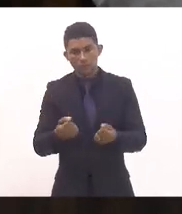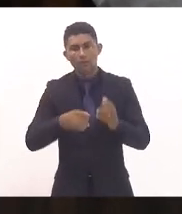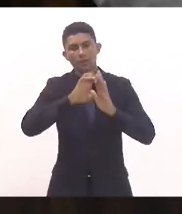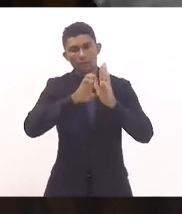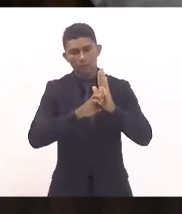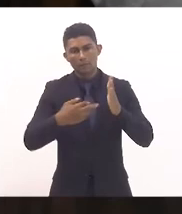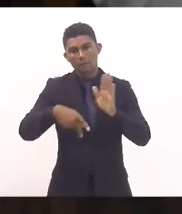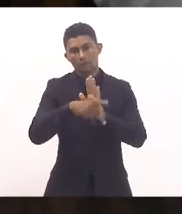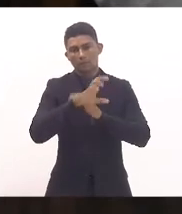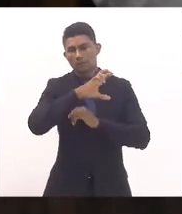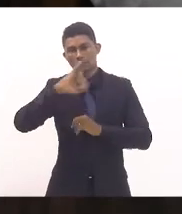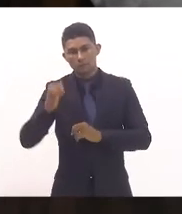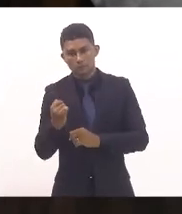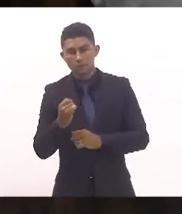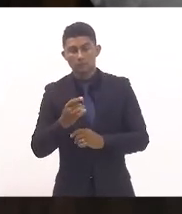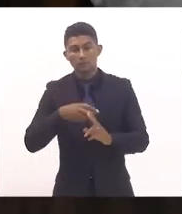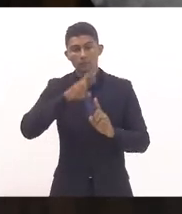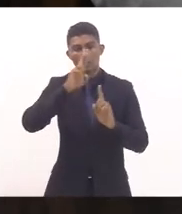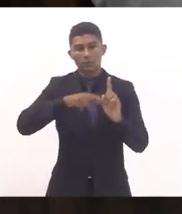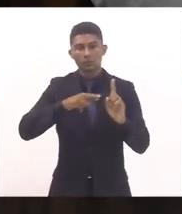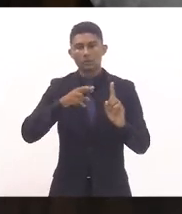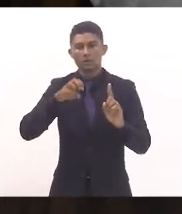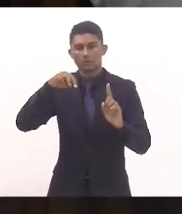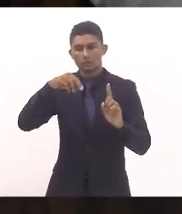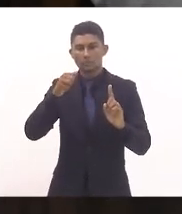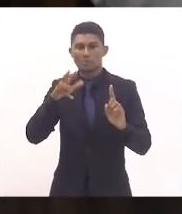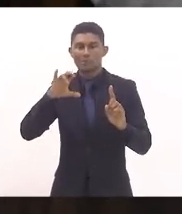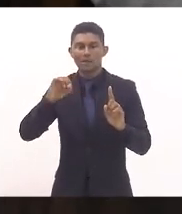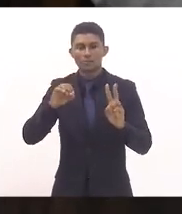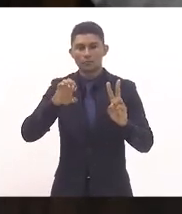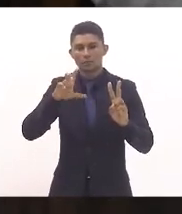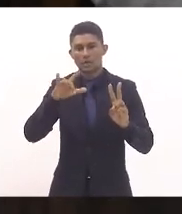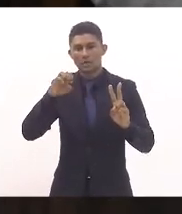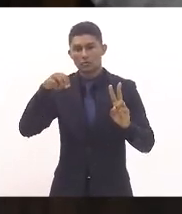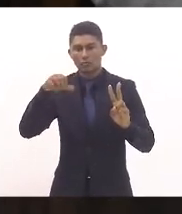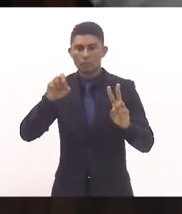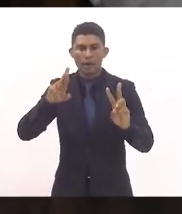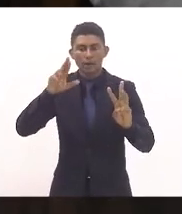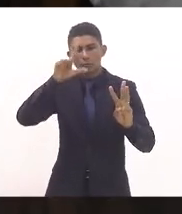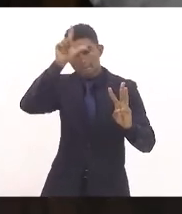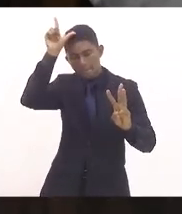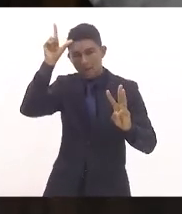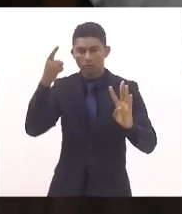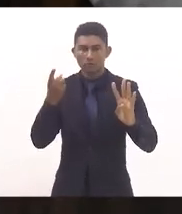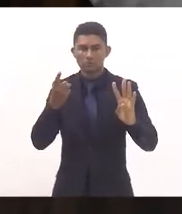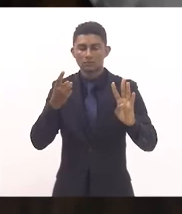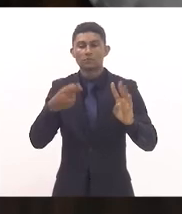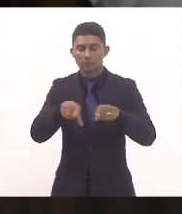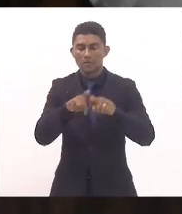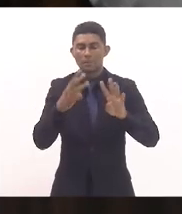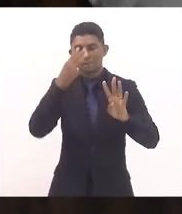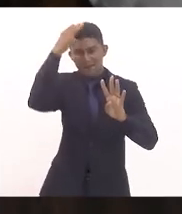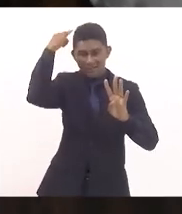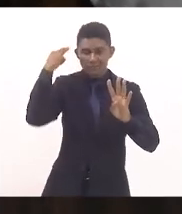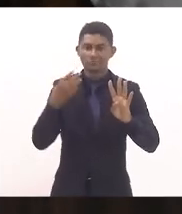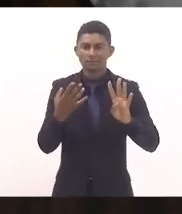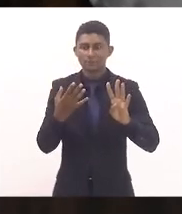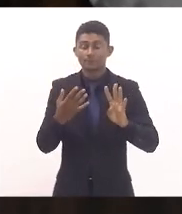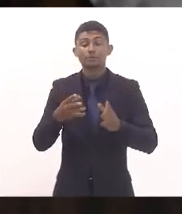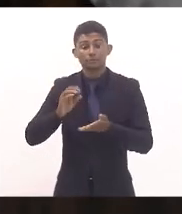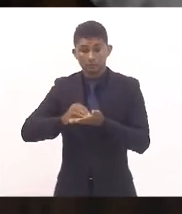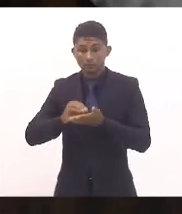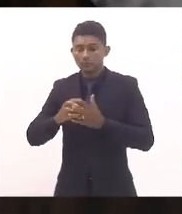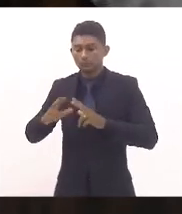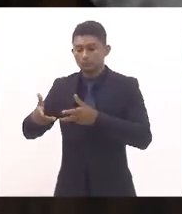CCJ. Relatores: Márcio Pacheco, Eliomar Coelho, Valdeir Carneiro, Luiz Paulo e Márcio Pacheco. Pendente de pareceres das Comissões de Constituição e Justiça,